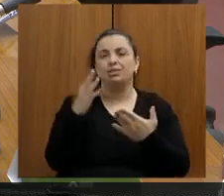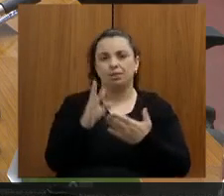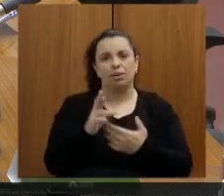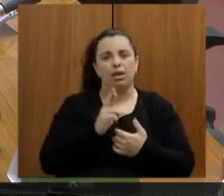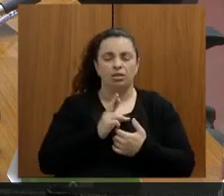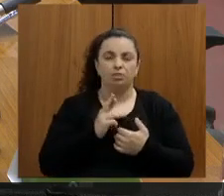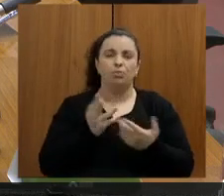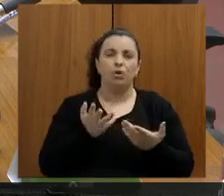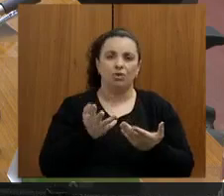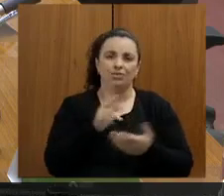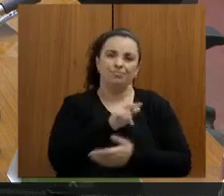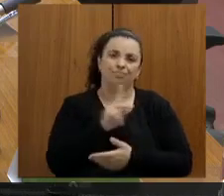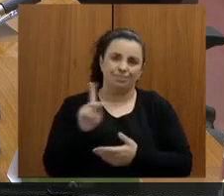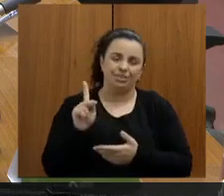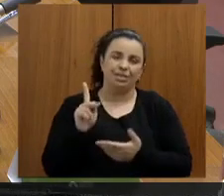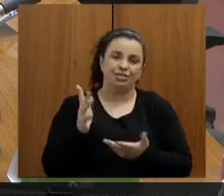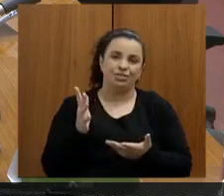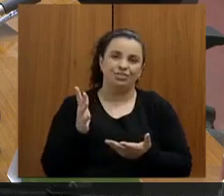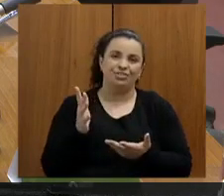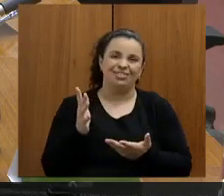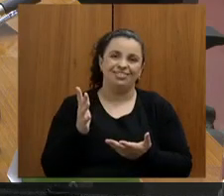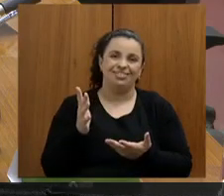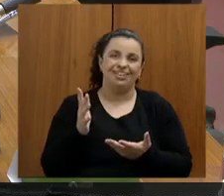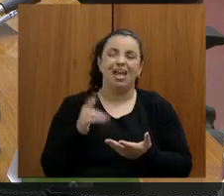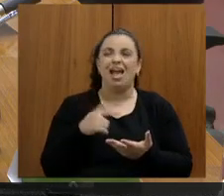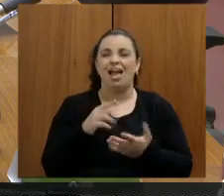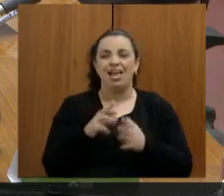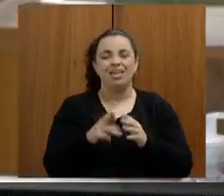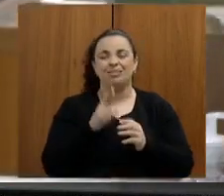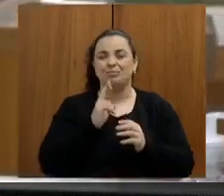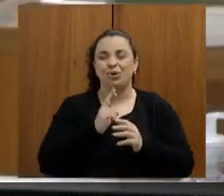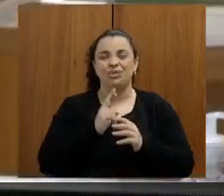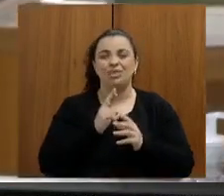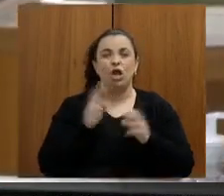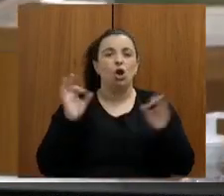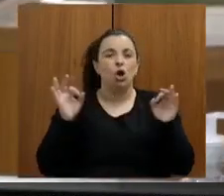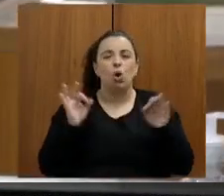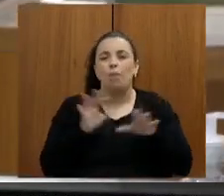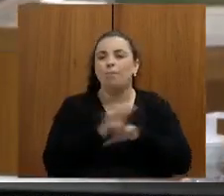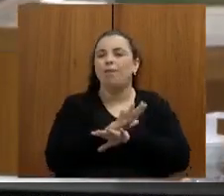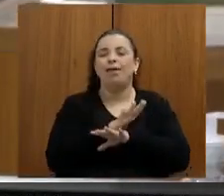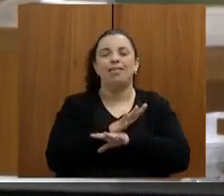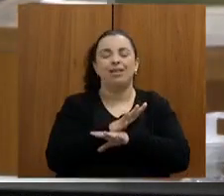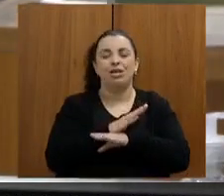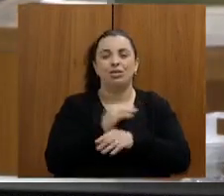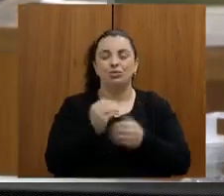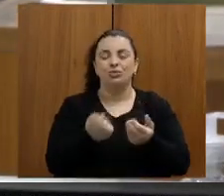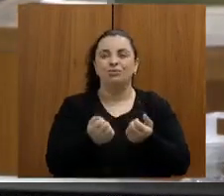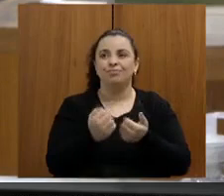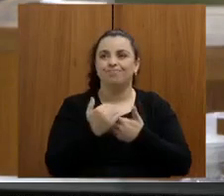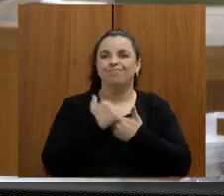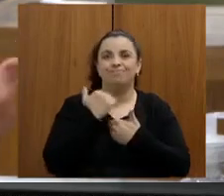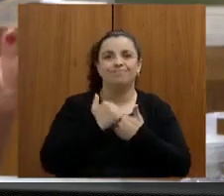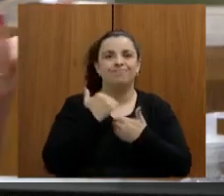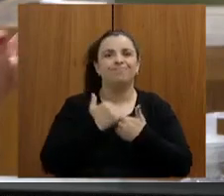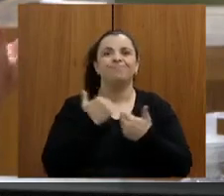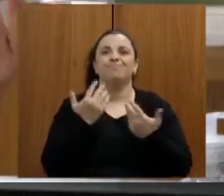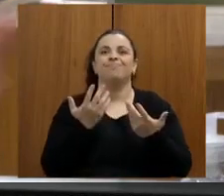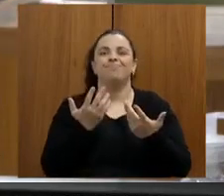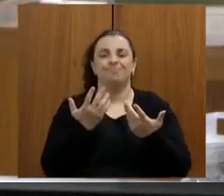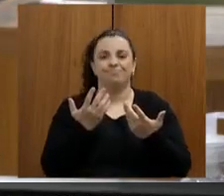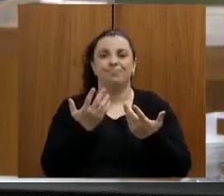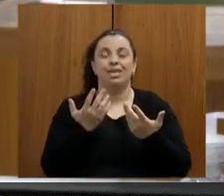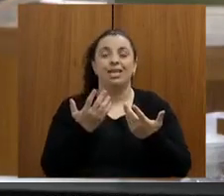resposta né presidente que você viu que foi bem completa e nos orientou bastante e dizer que realmente